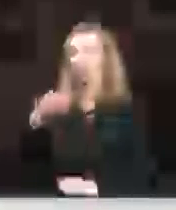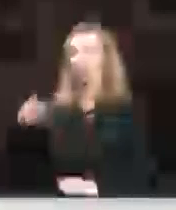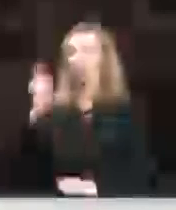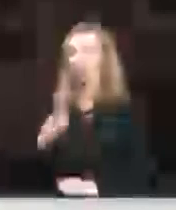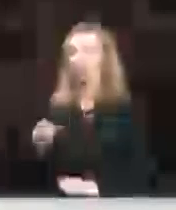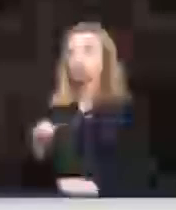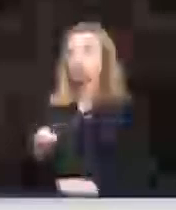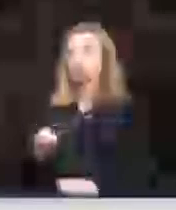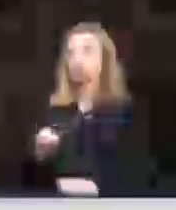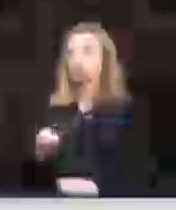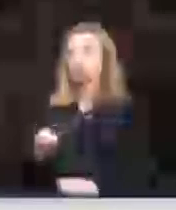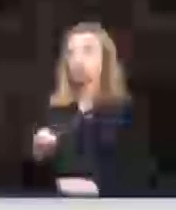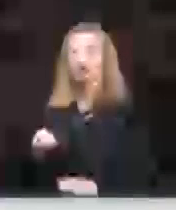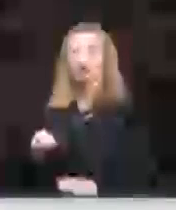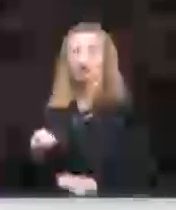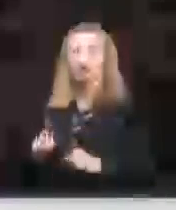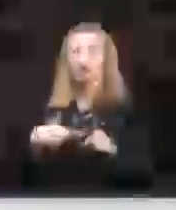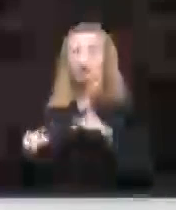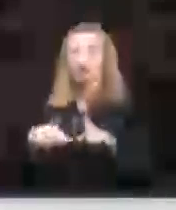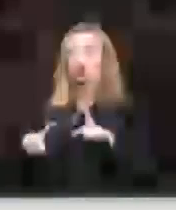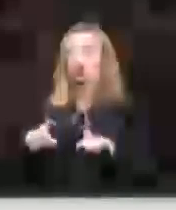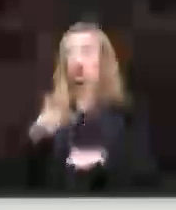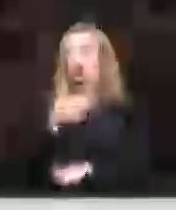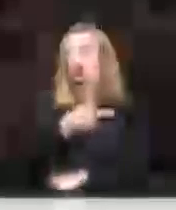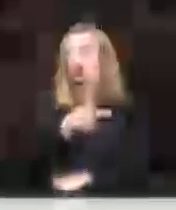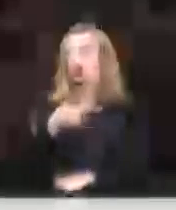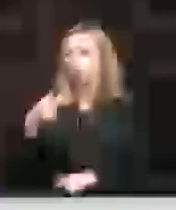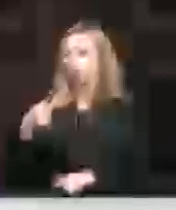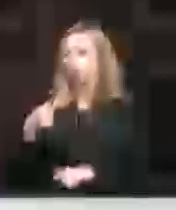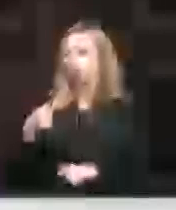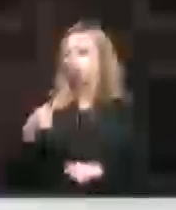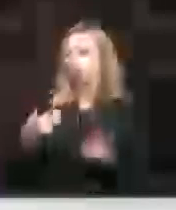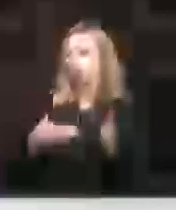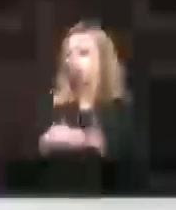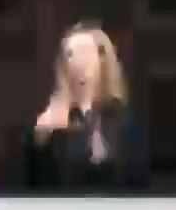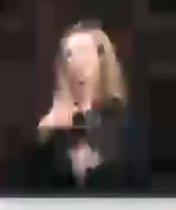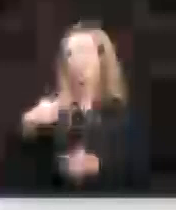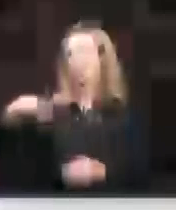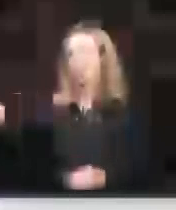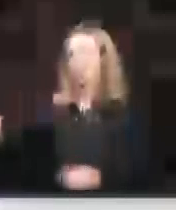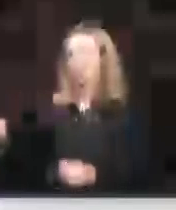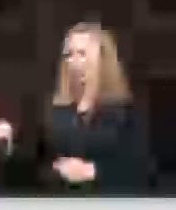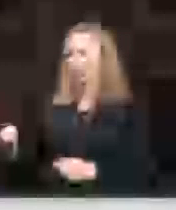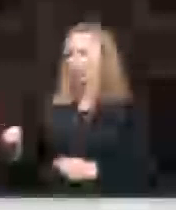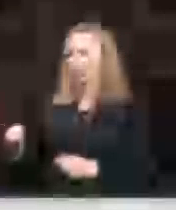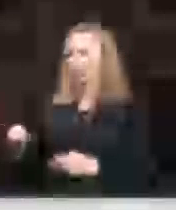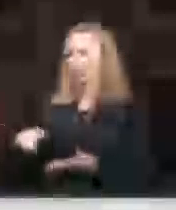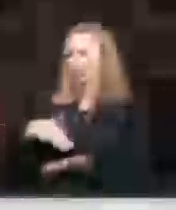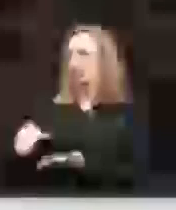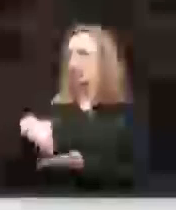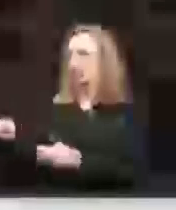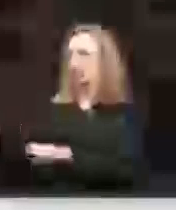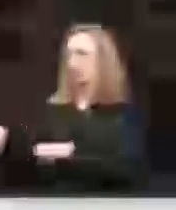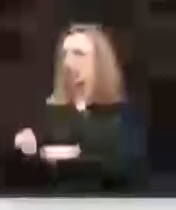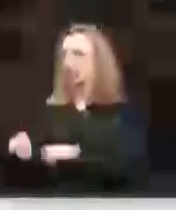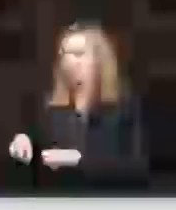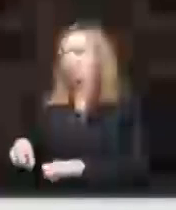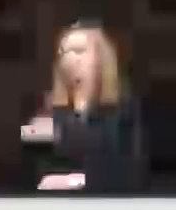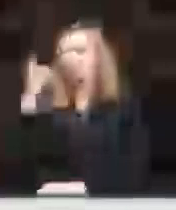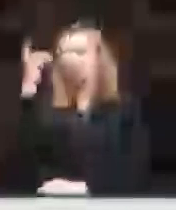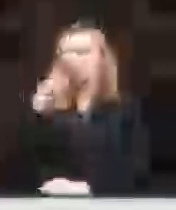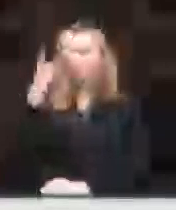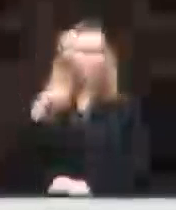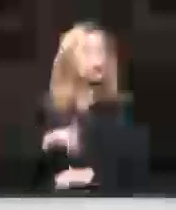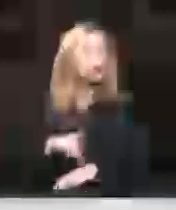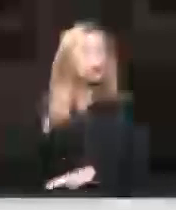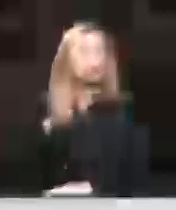de 2007 a 2010 como secretário de Fazenda. Dr. Paulo Tafner aqui, deputado Dr.